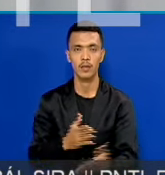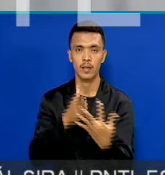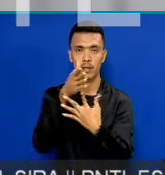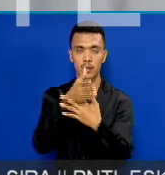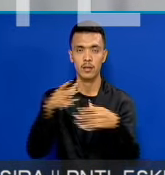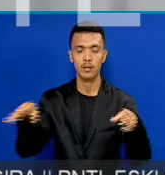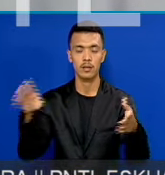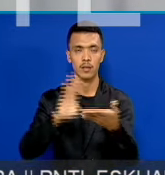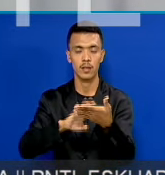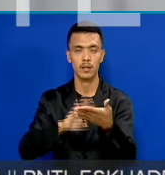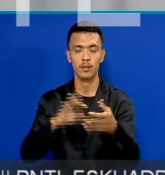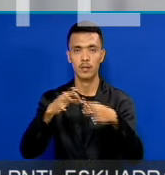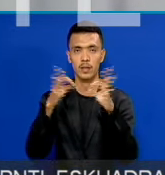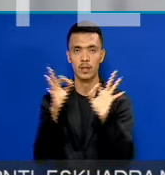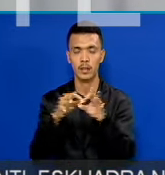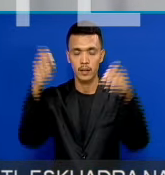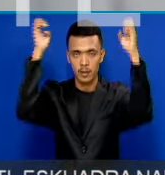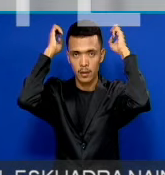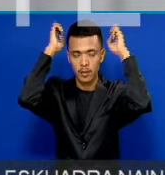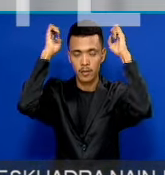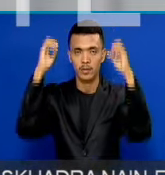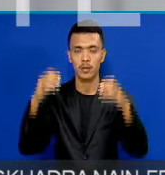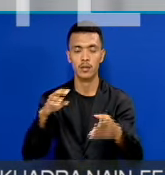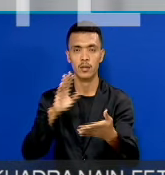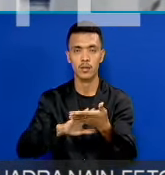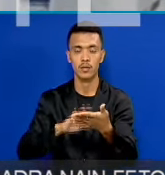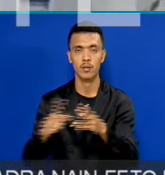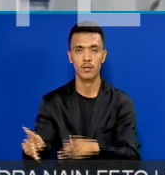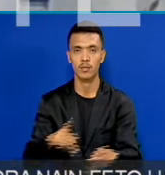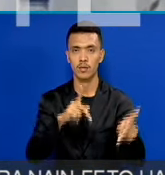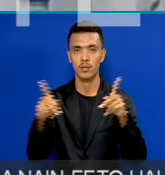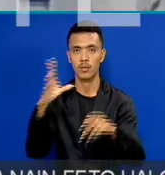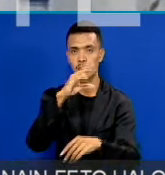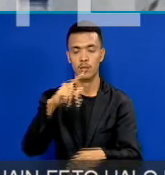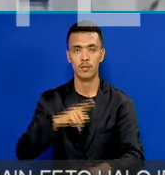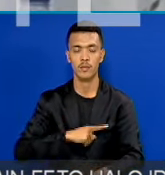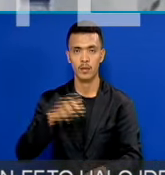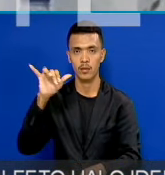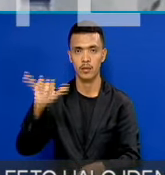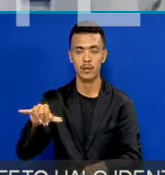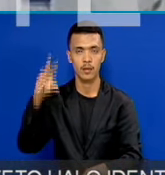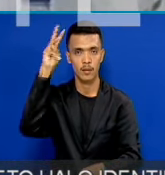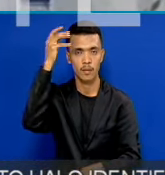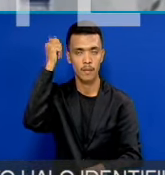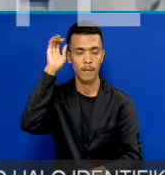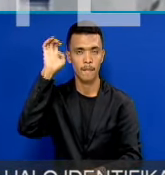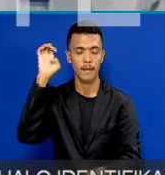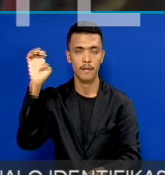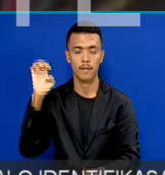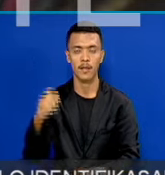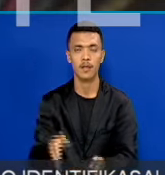Radica a qualidade de educação e escola pública ou não privada, Cira. Ministro da Administração Estatal Tomás do Rosário